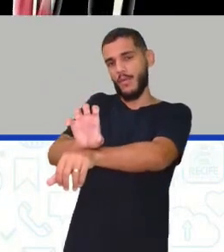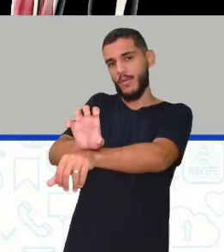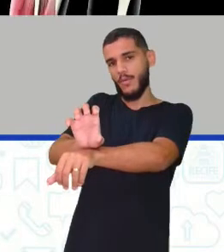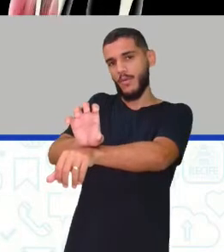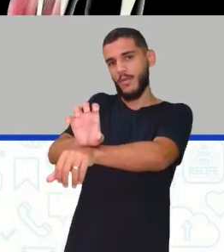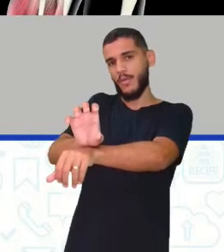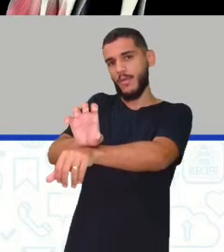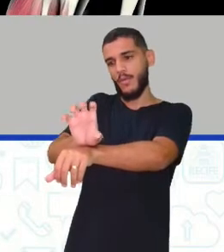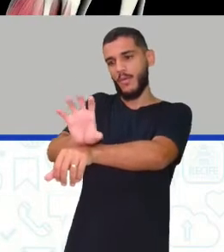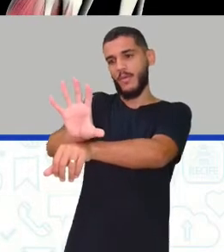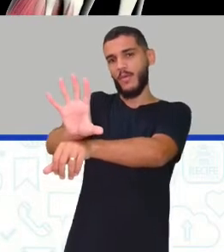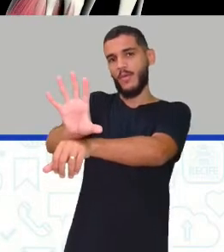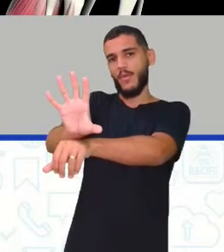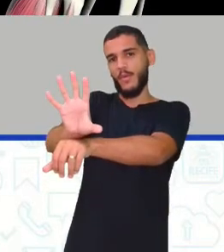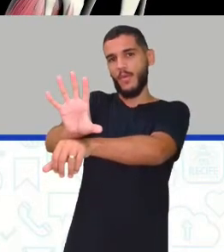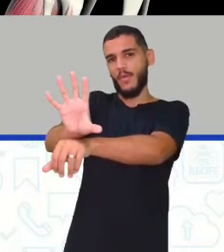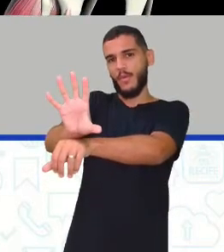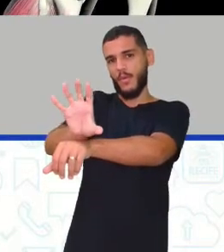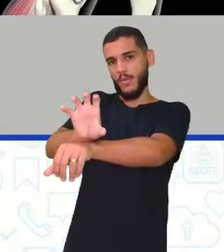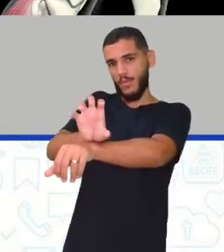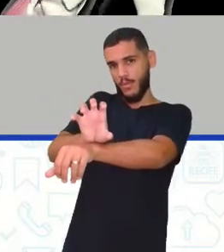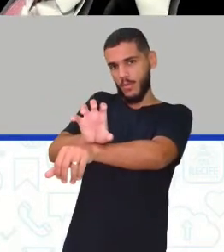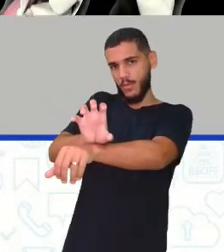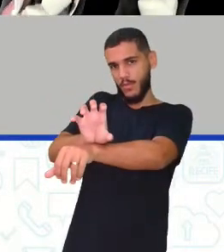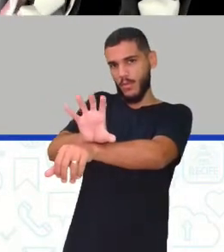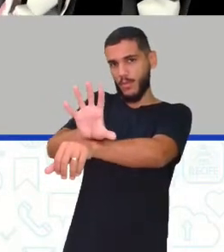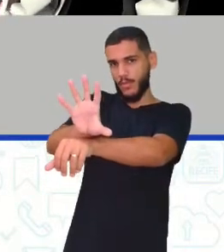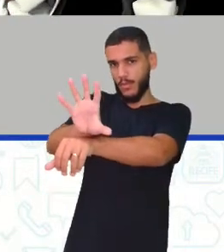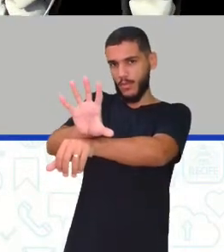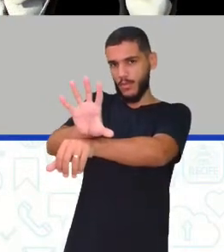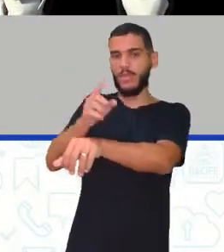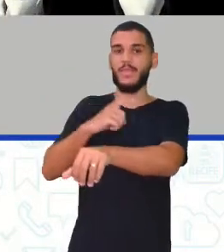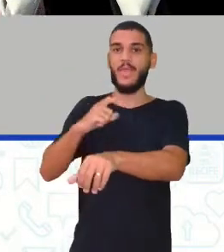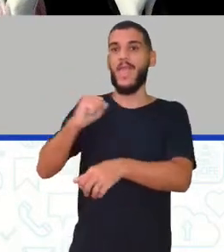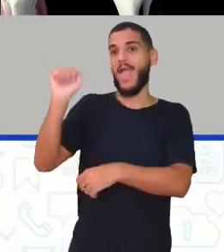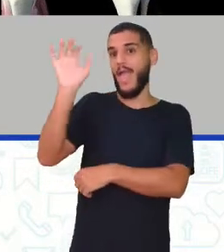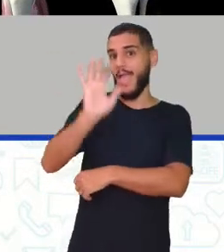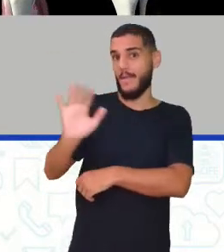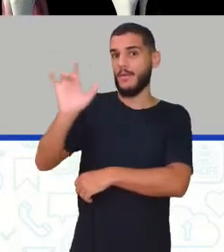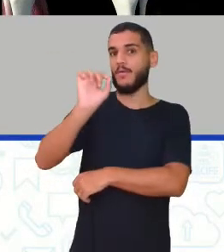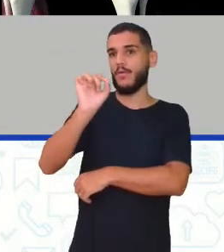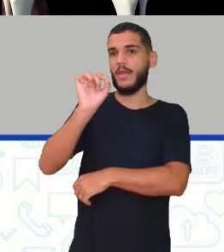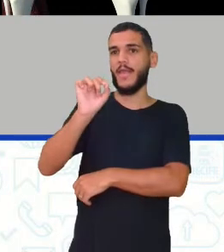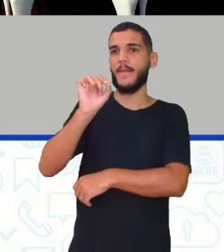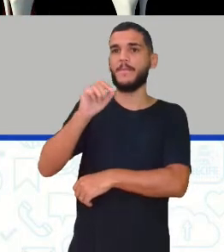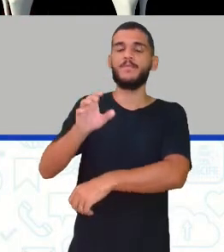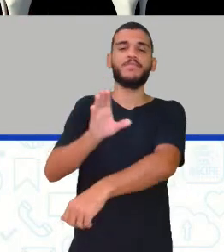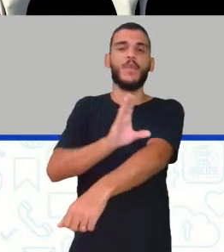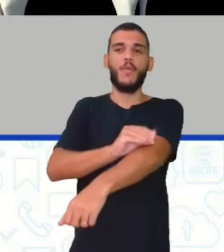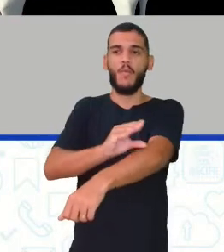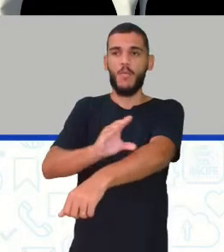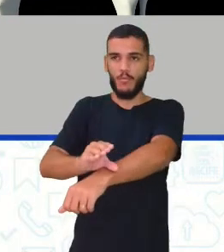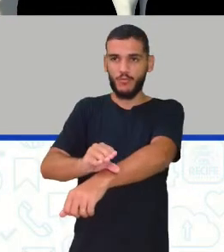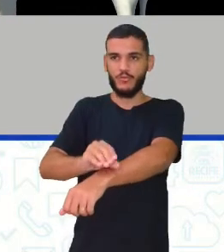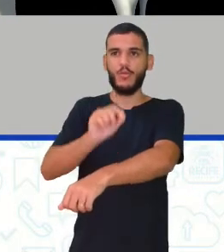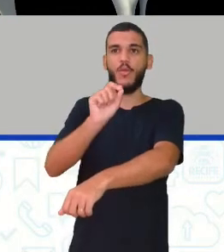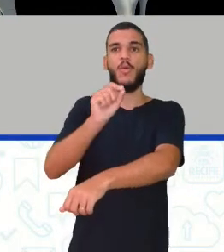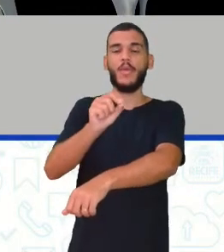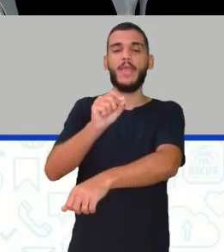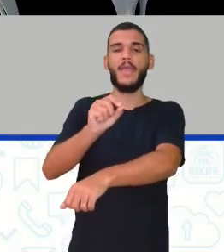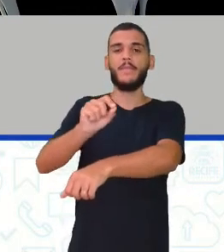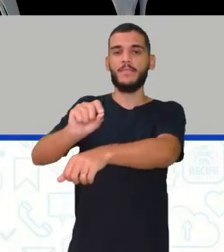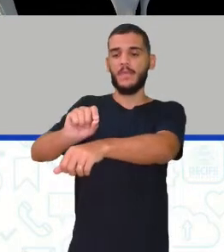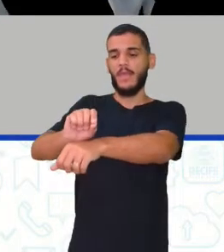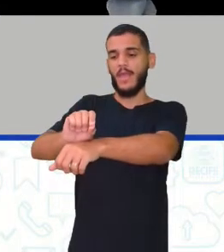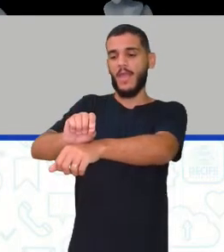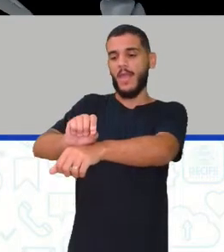contraídos. Nessa imagem, eu acredito que vocês devem perceber que o músculo relaxado, ele está bem alongado.